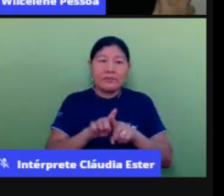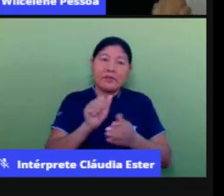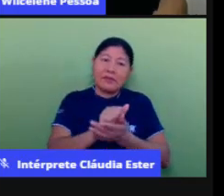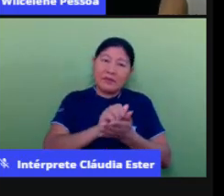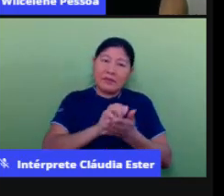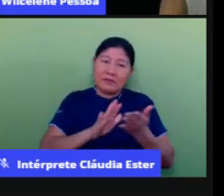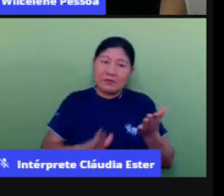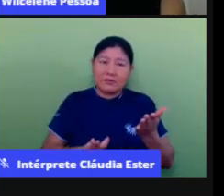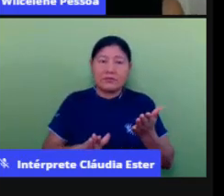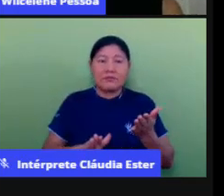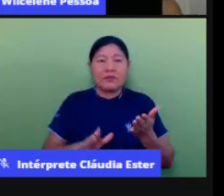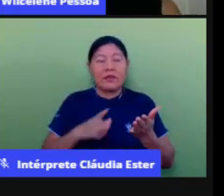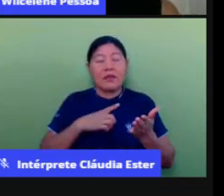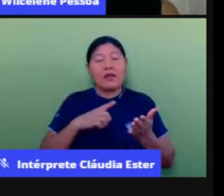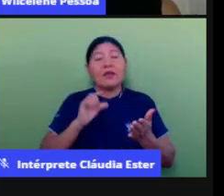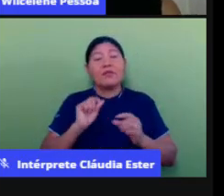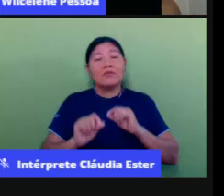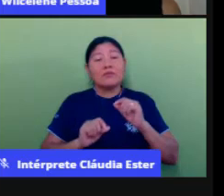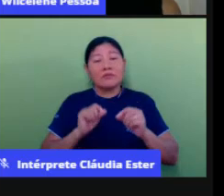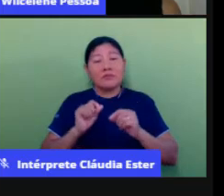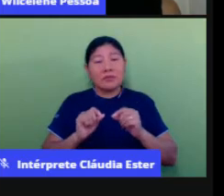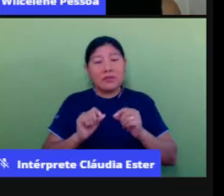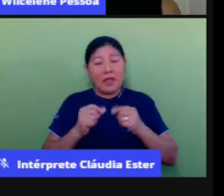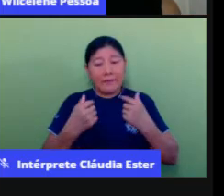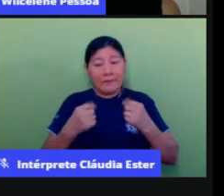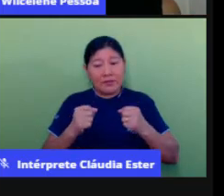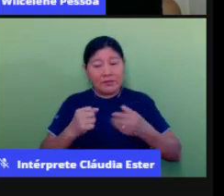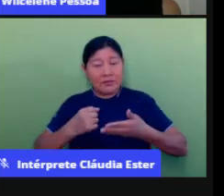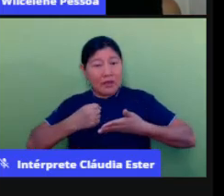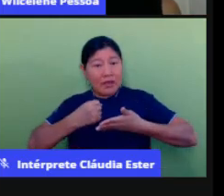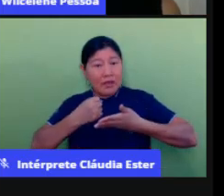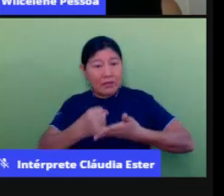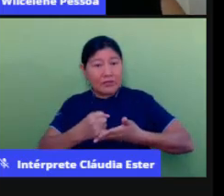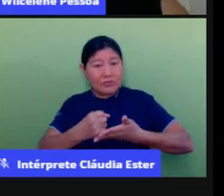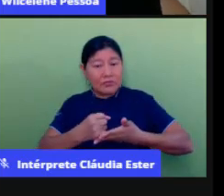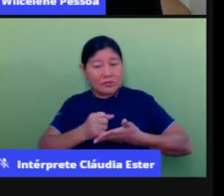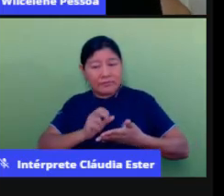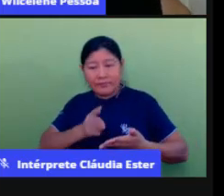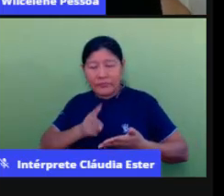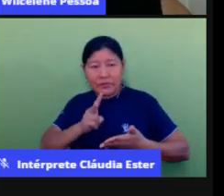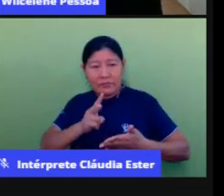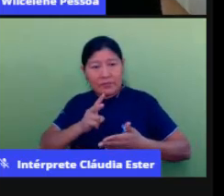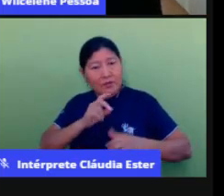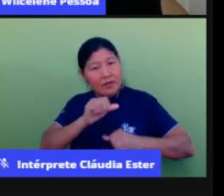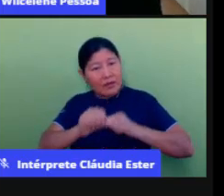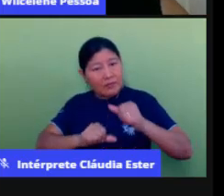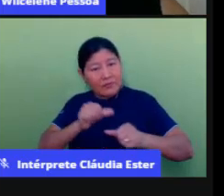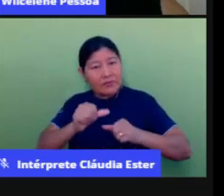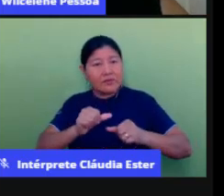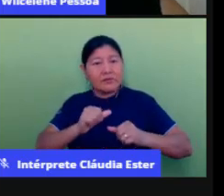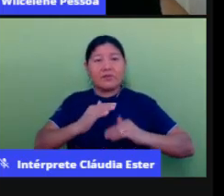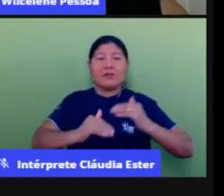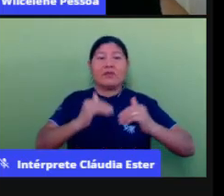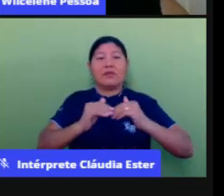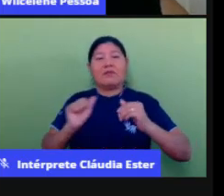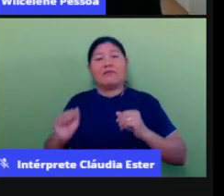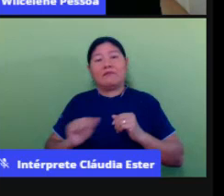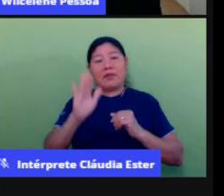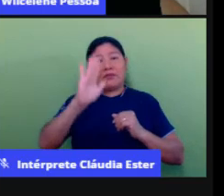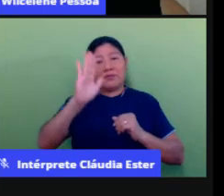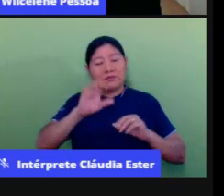são uma forma de acolher e de fortalecer esse vínculo com as famílias. Então, dependendo de como eu encaminho essas